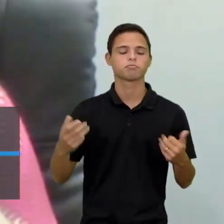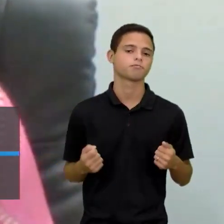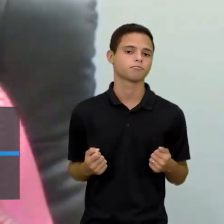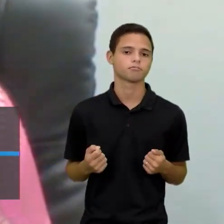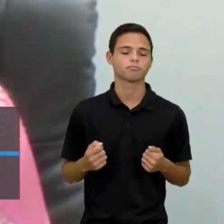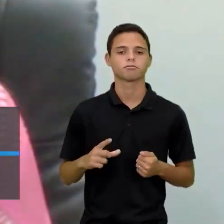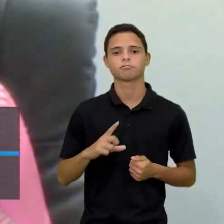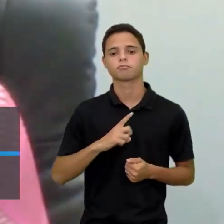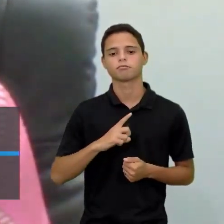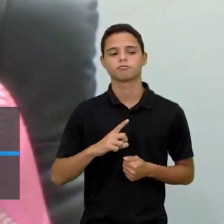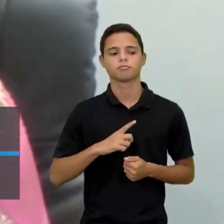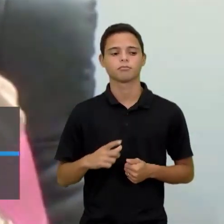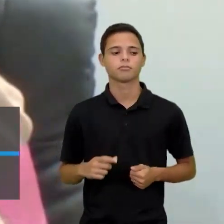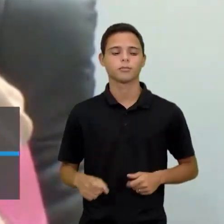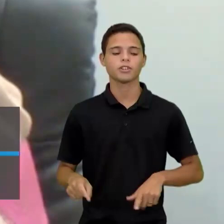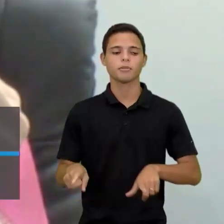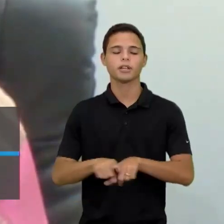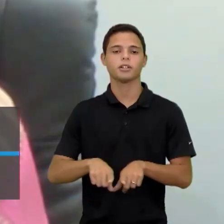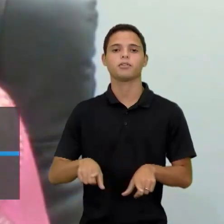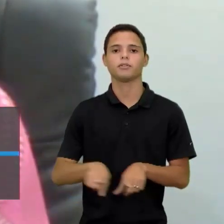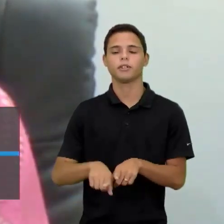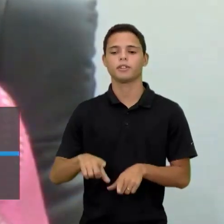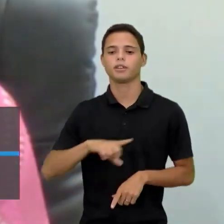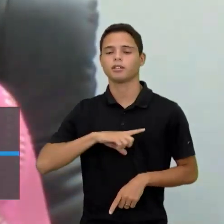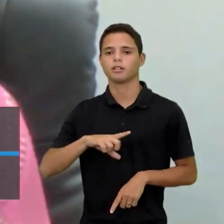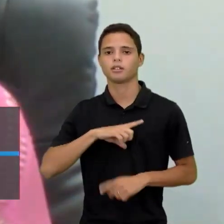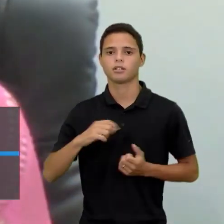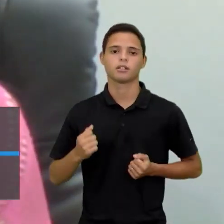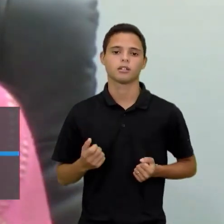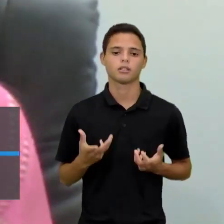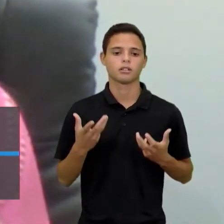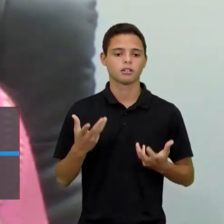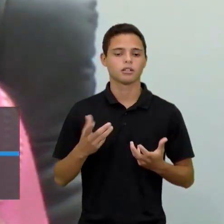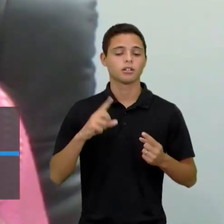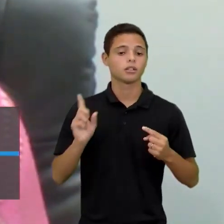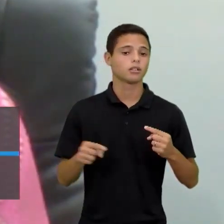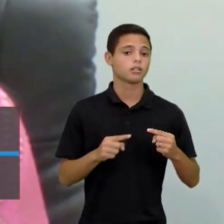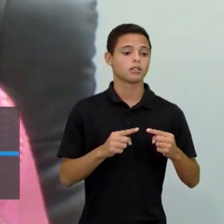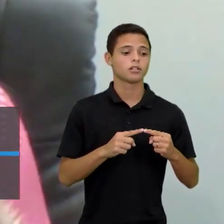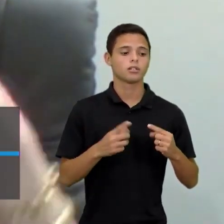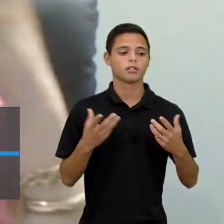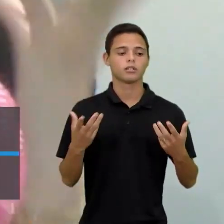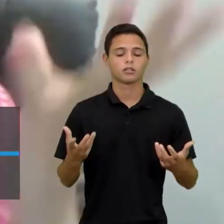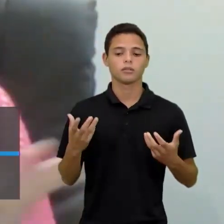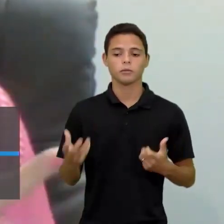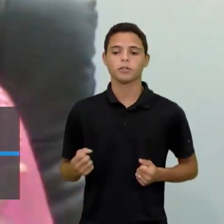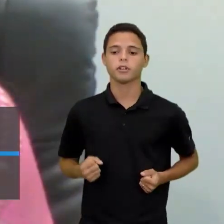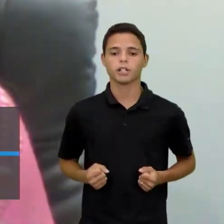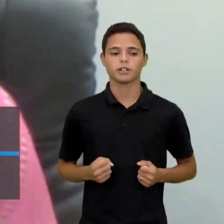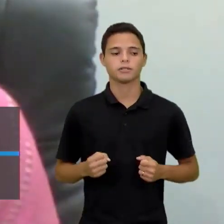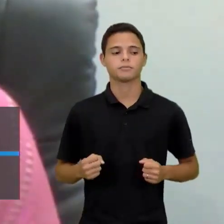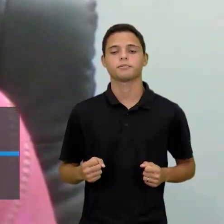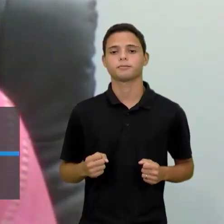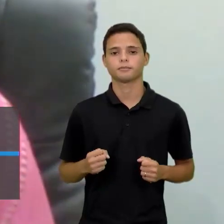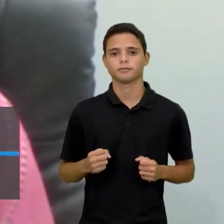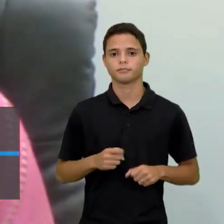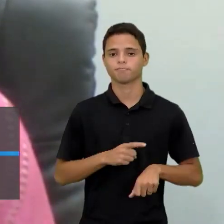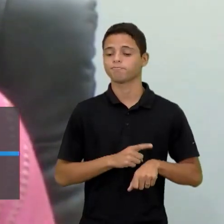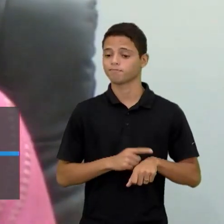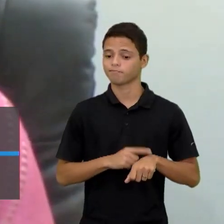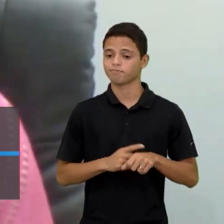que contempla todas as habilidades que eu estou querendo, o objetivo que eu estou querendo com aquele tema específico